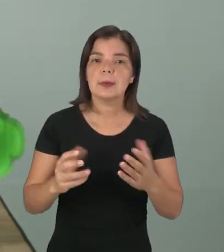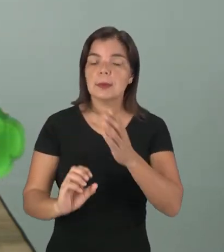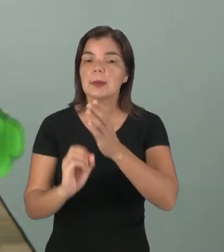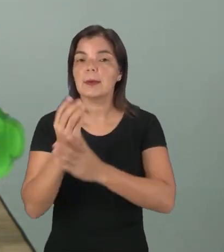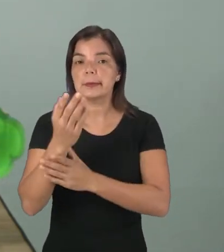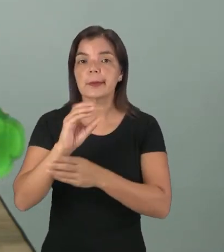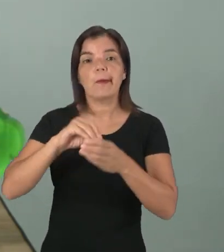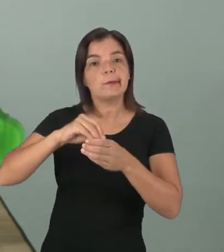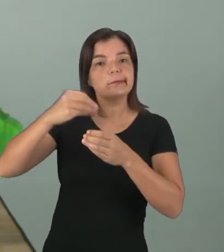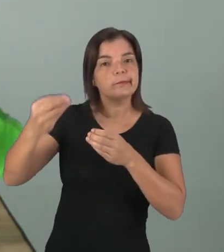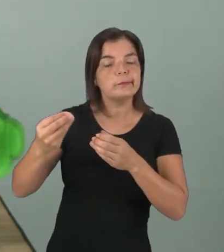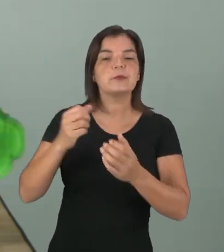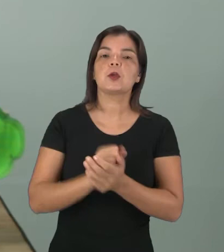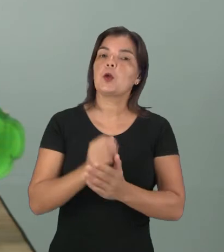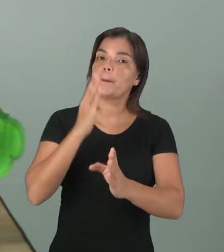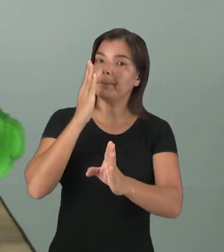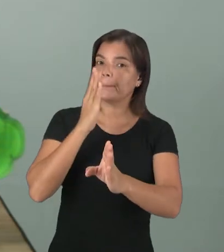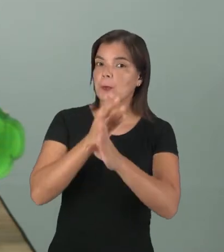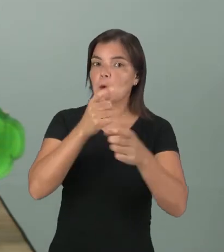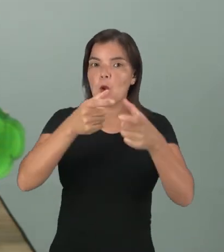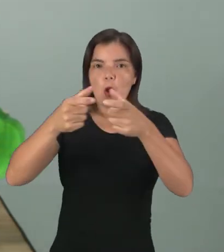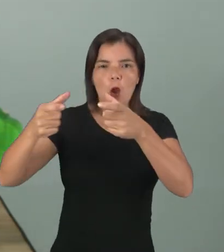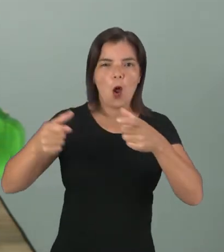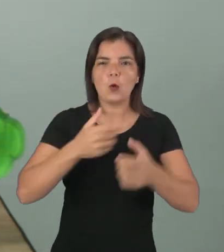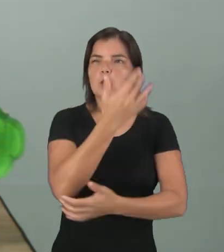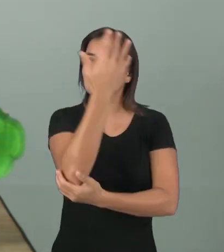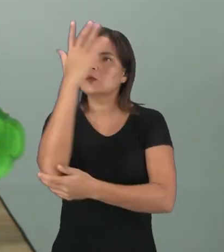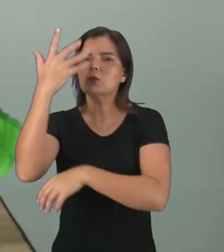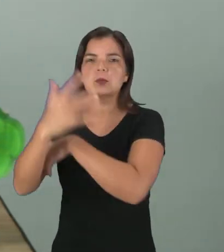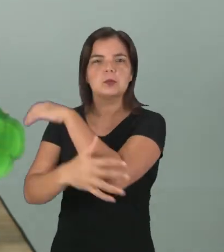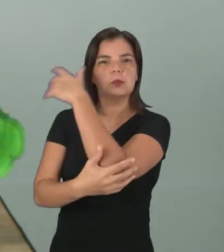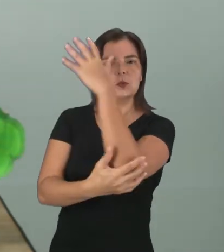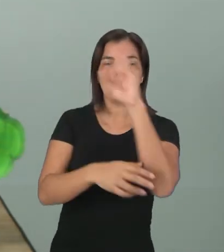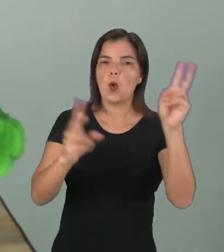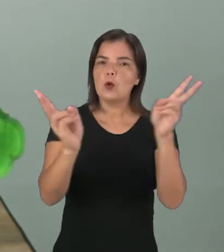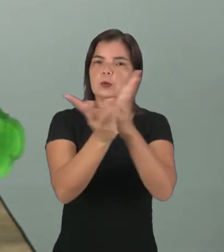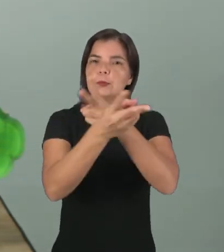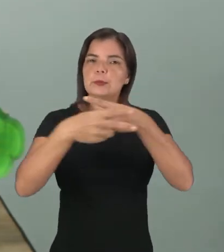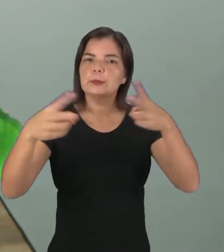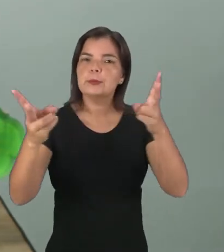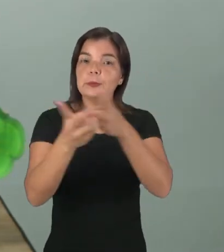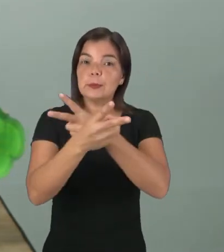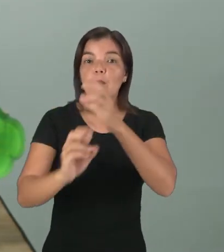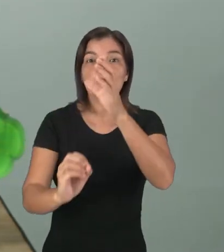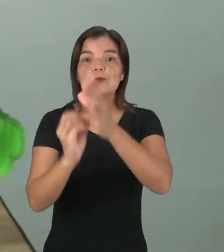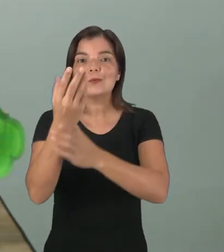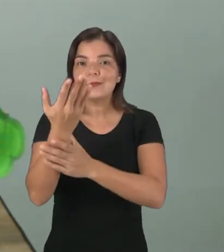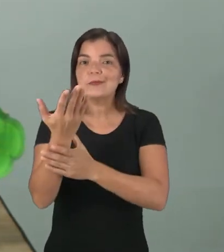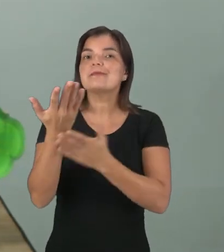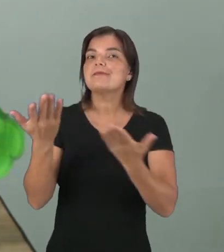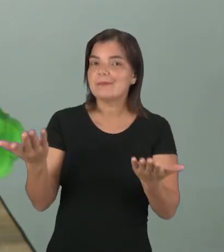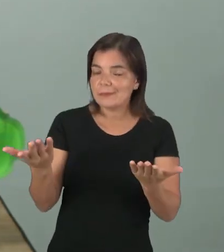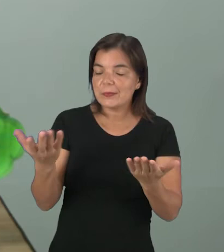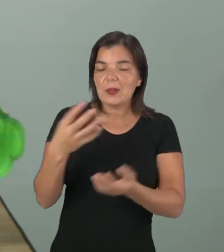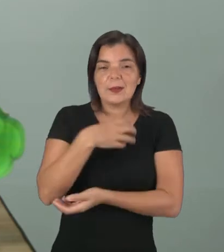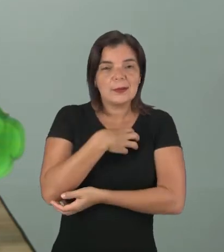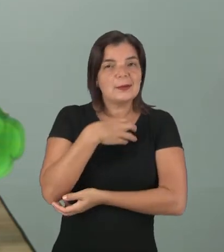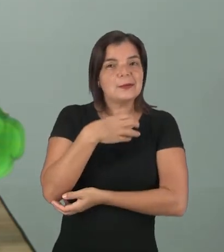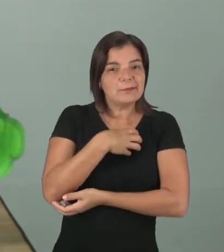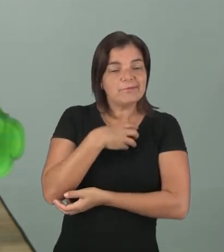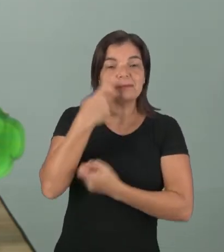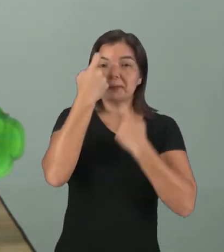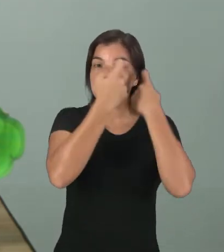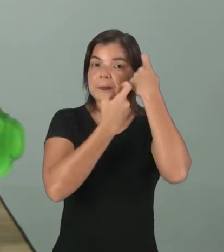acontecendo lá fora? E por conta de um ambiente onde tem muitas árvores, muitos ventos, surgia, né, esse sentimento,